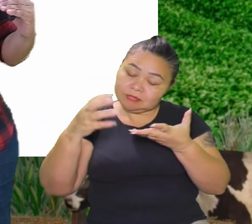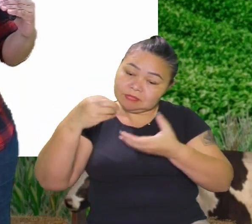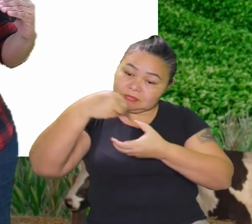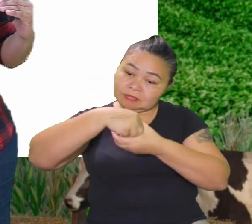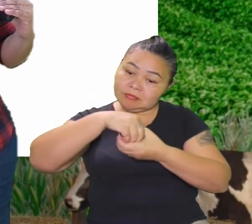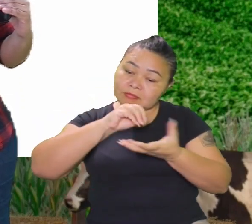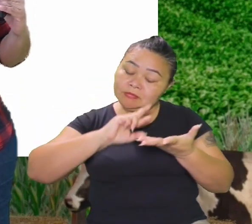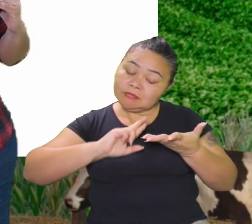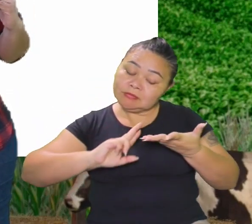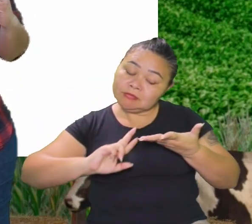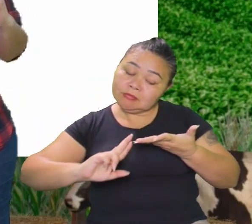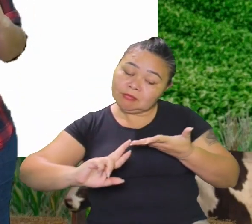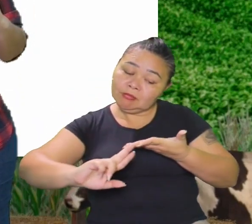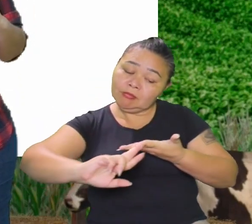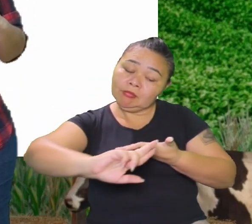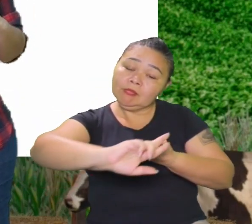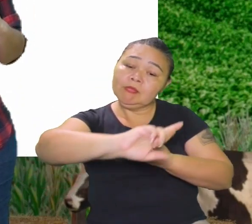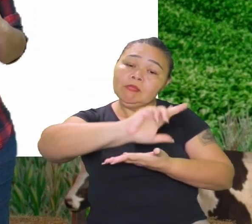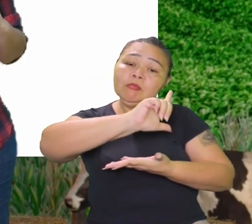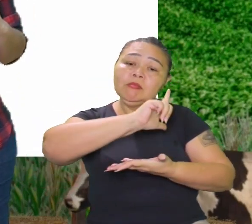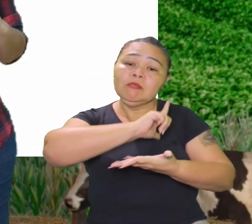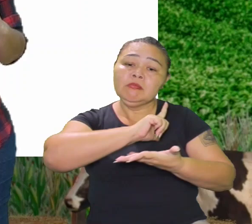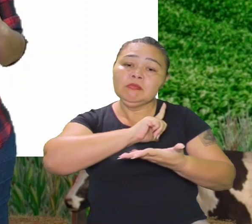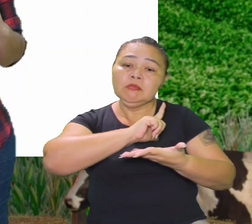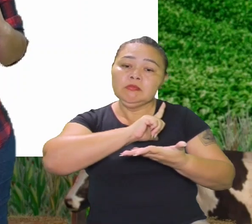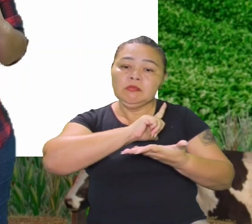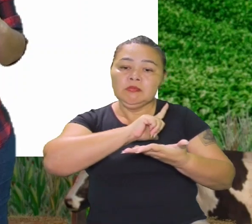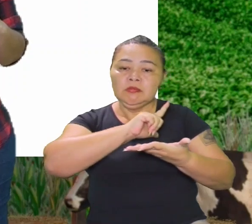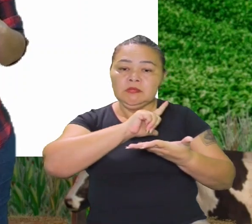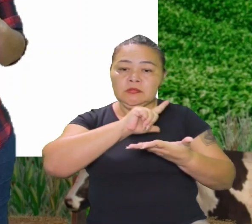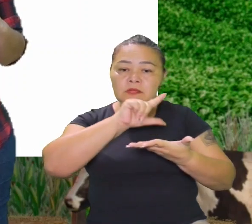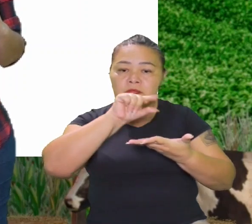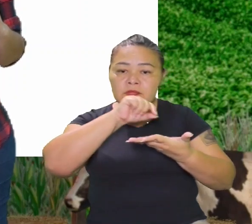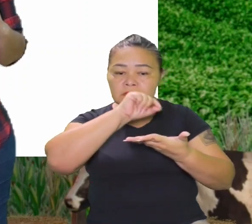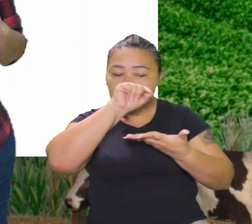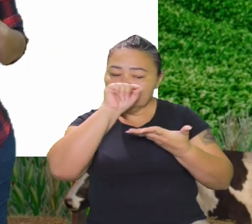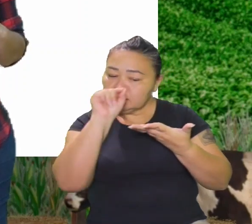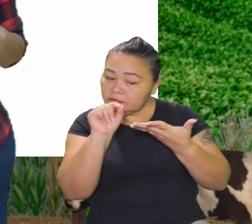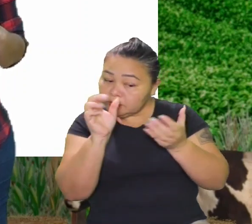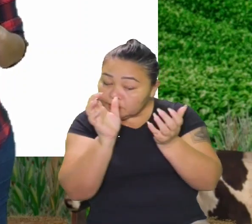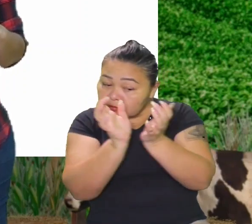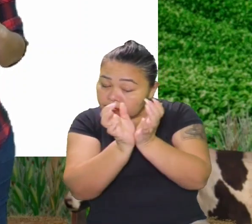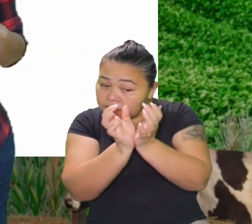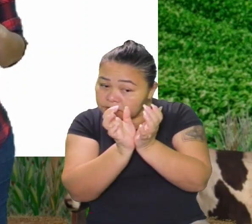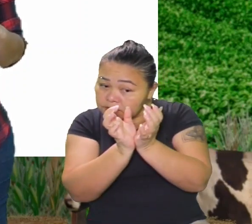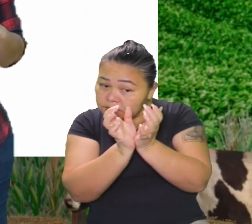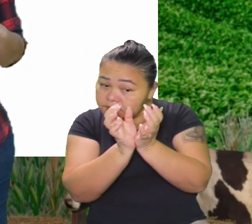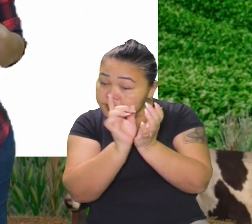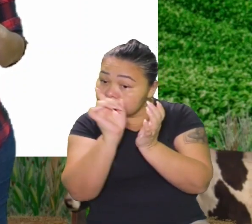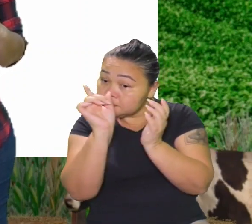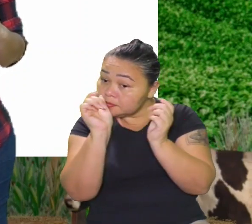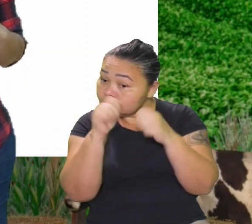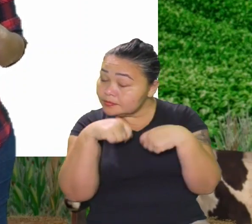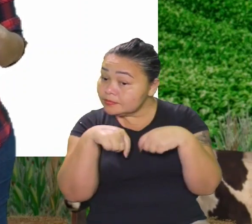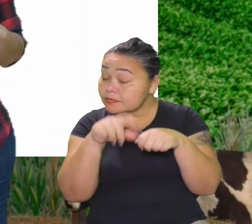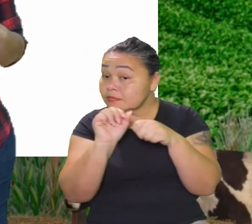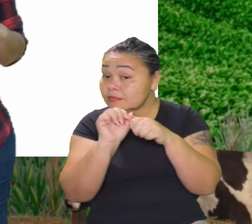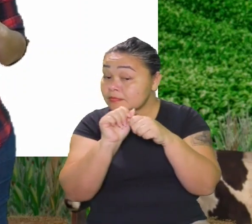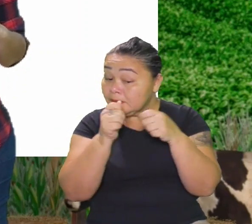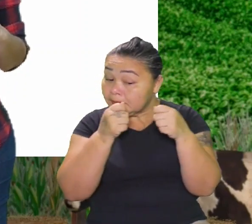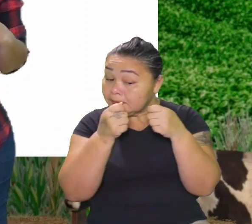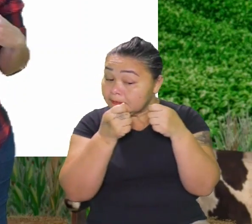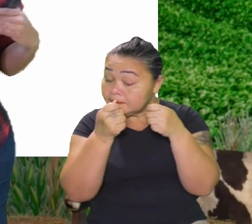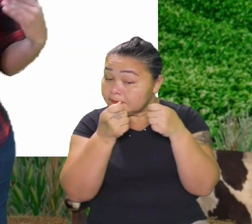diversidade, eu vou ter indivíduos ou espécies que são tolerantes ou